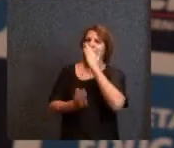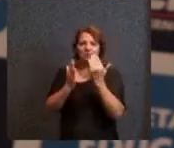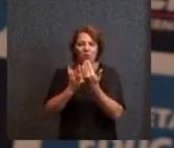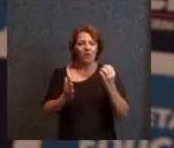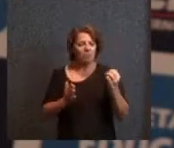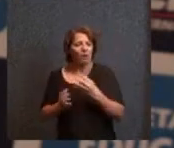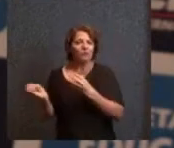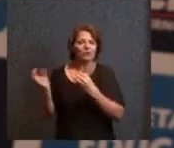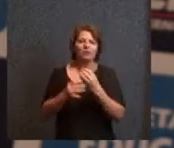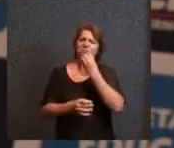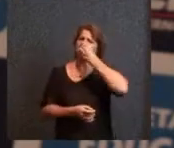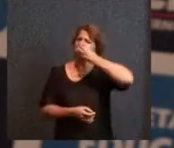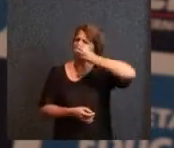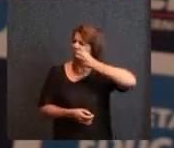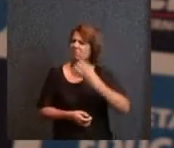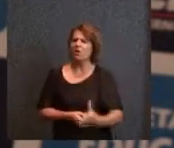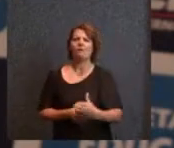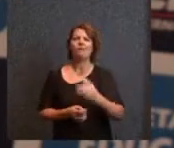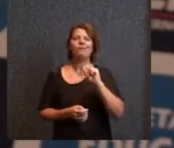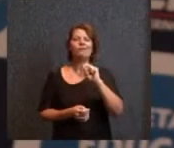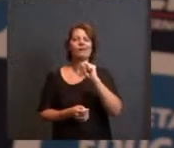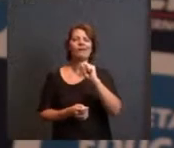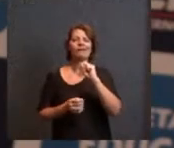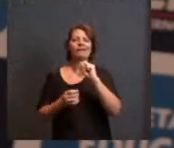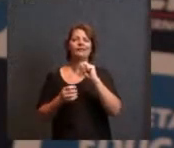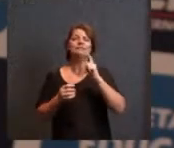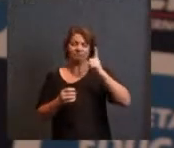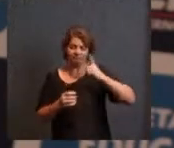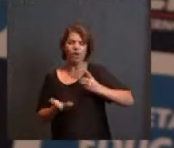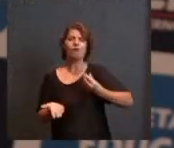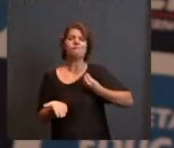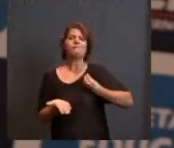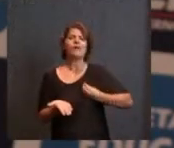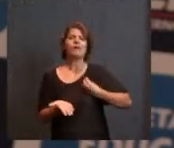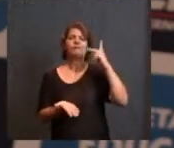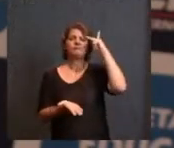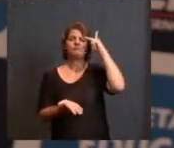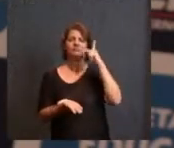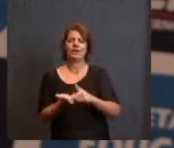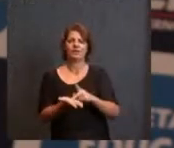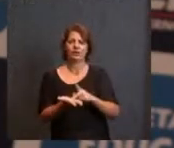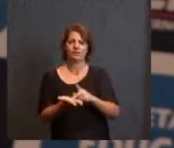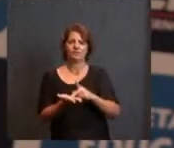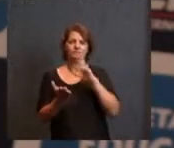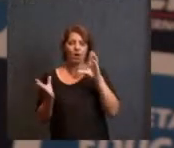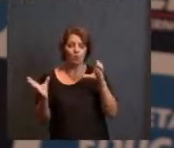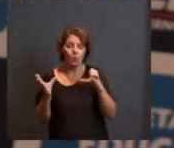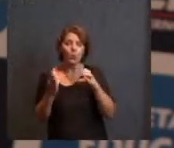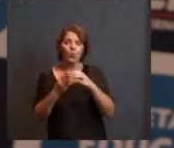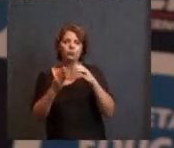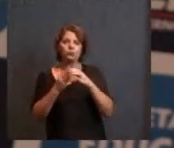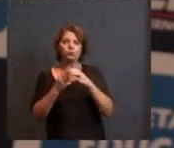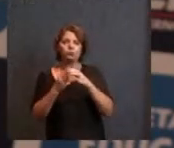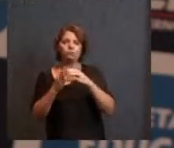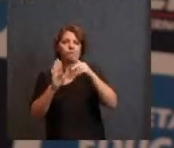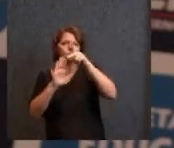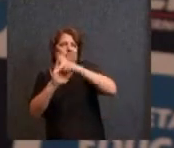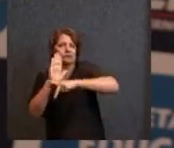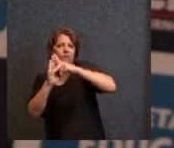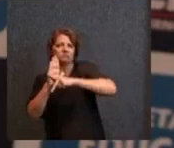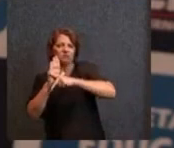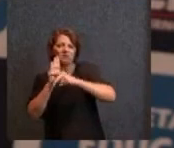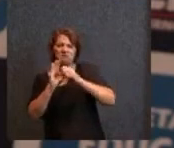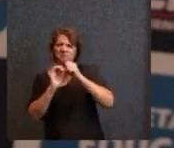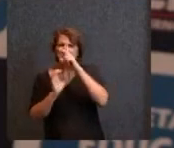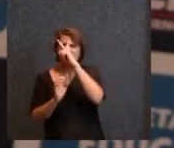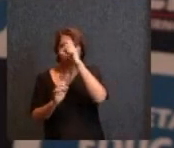comprovado efetivamente com as ações concretas, porque elas existem. É um conjunto de medidas adotadas que é arrojado. O